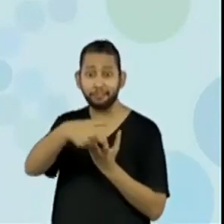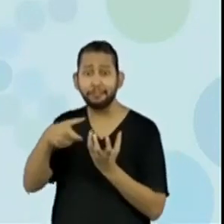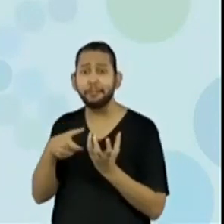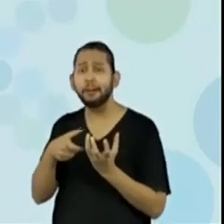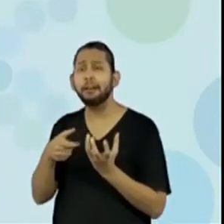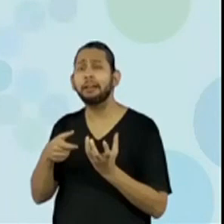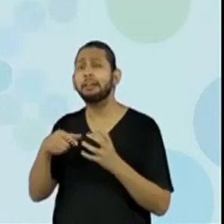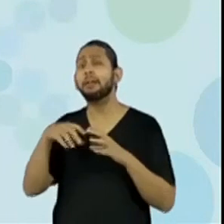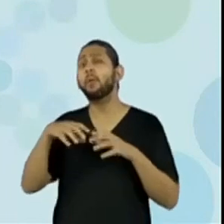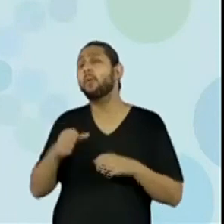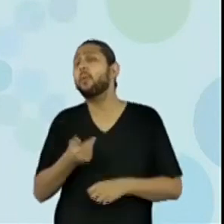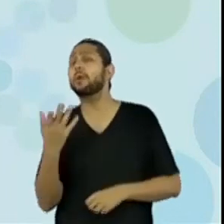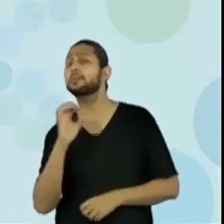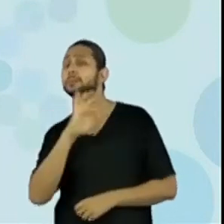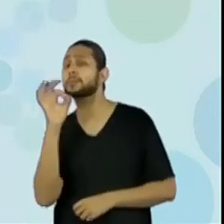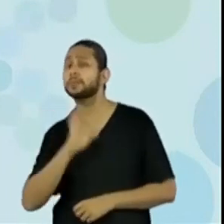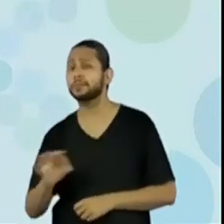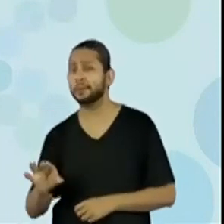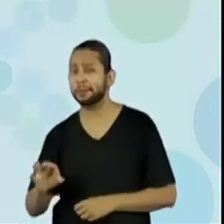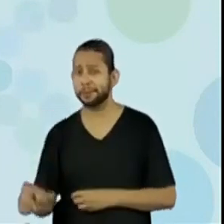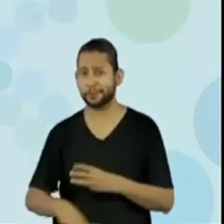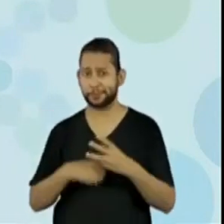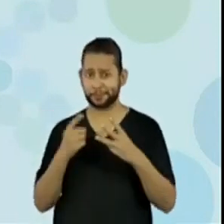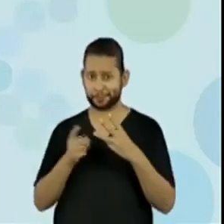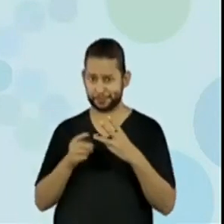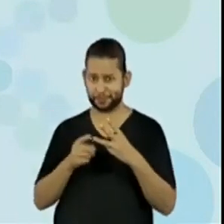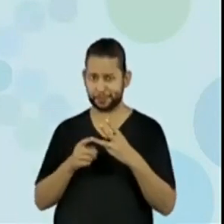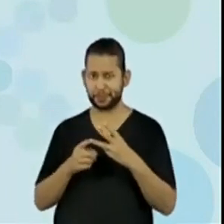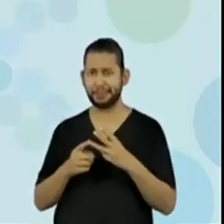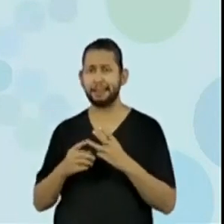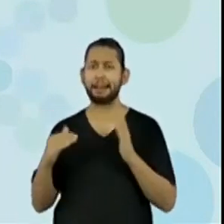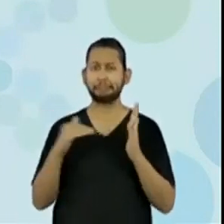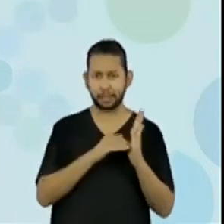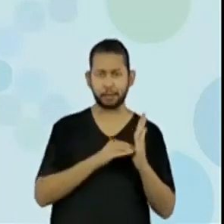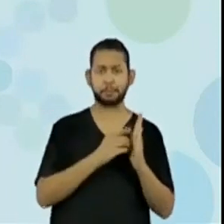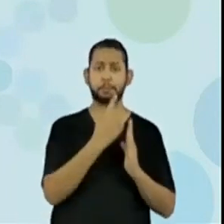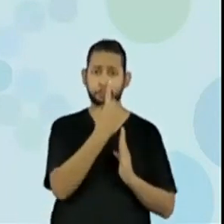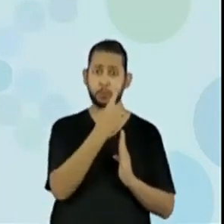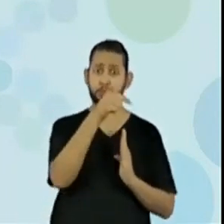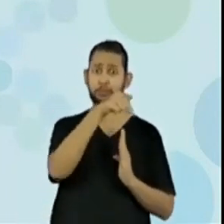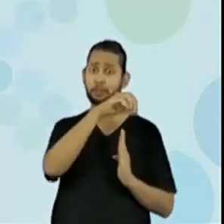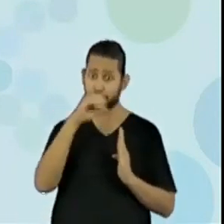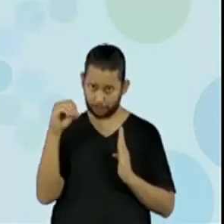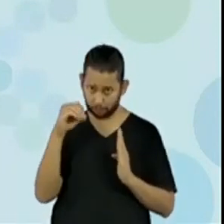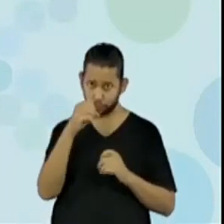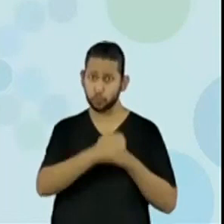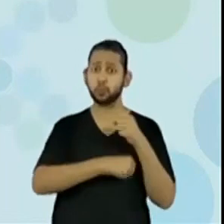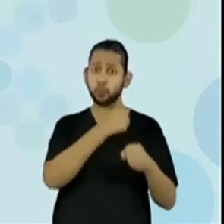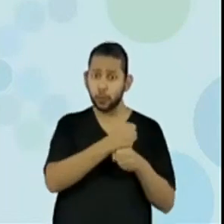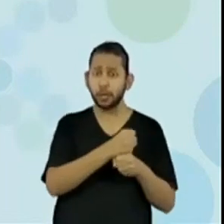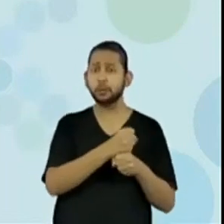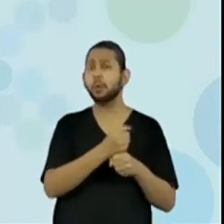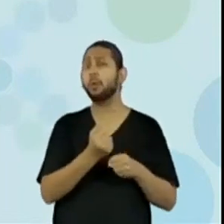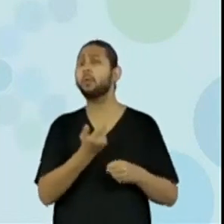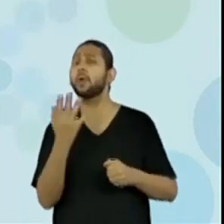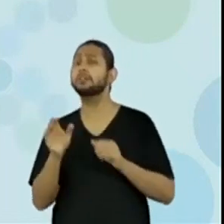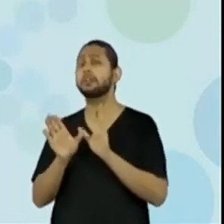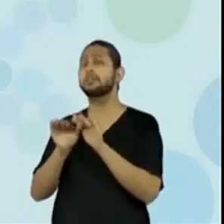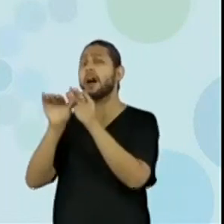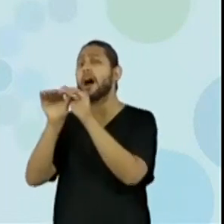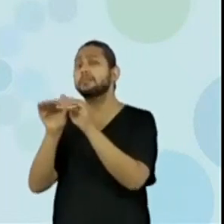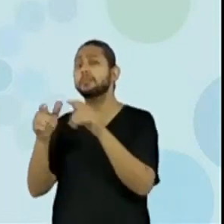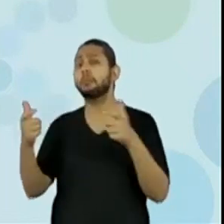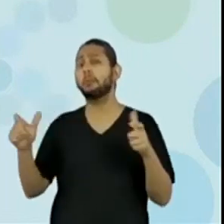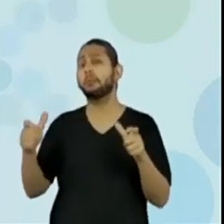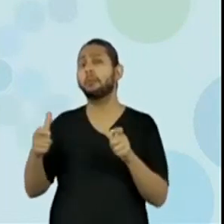questão 3, até o ano de 1700, quantas espécies de aves foram extintas do planeta? Lembre-se, vocês